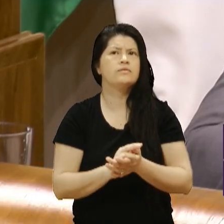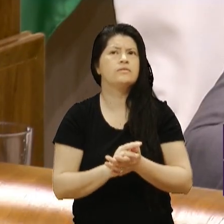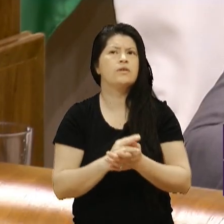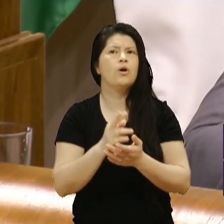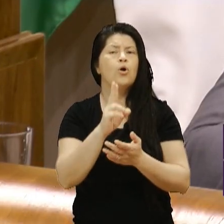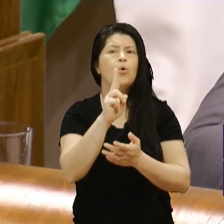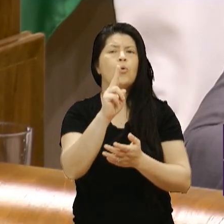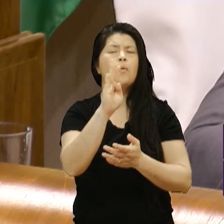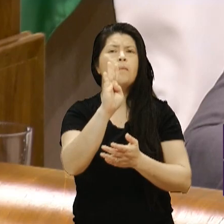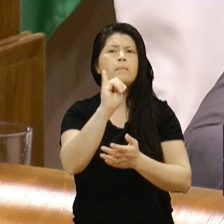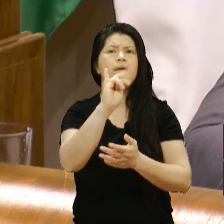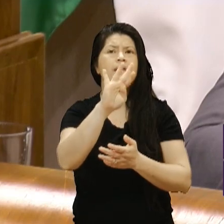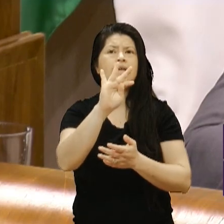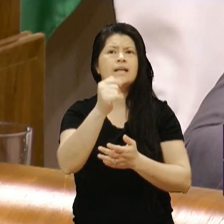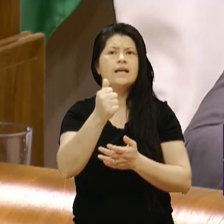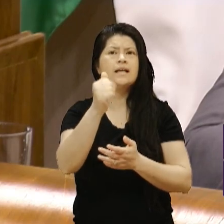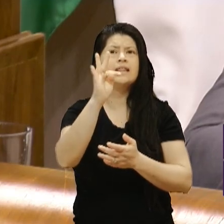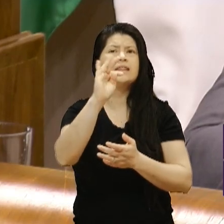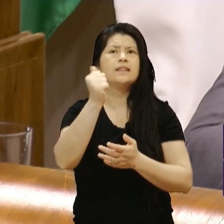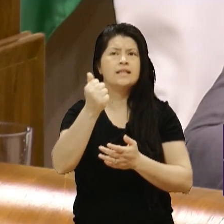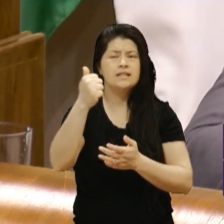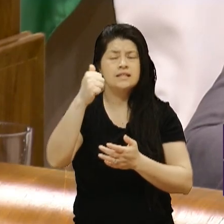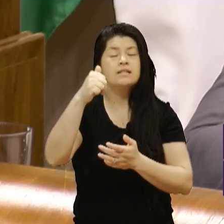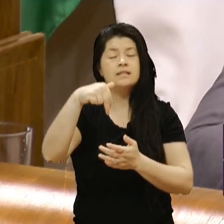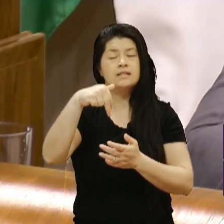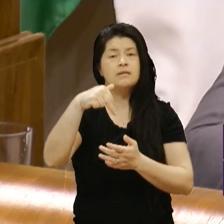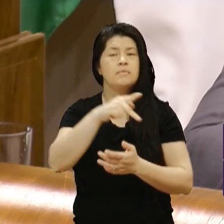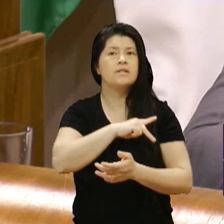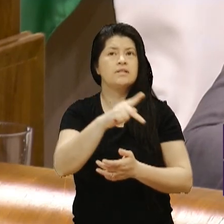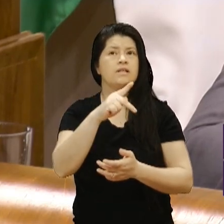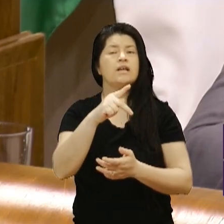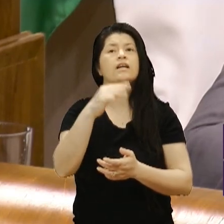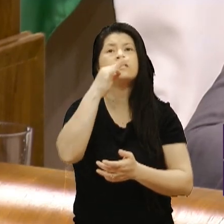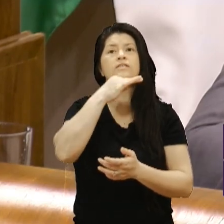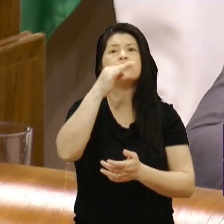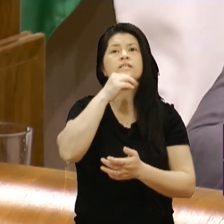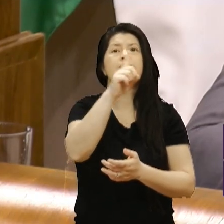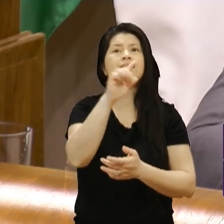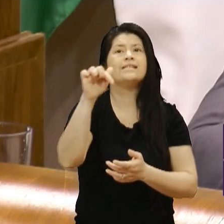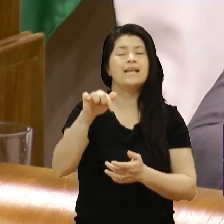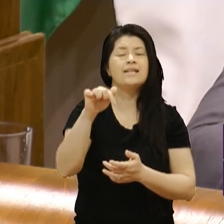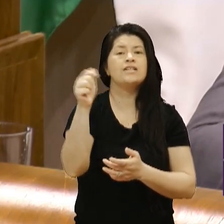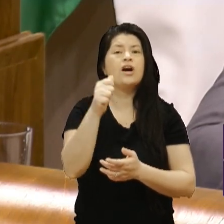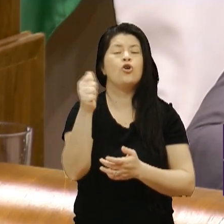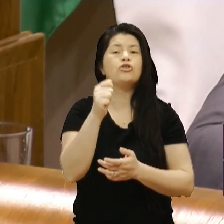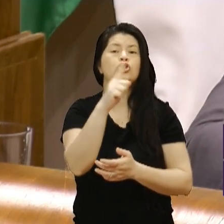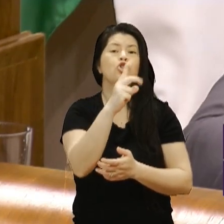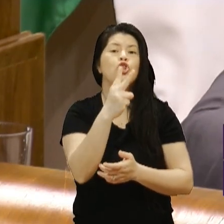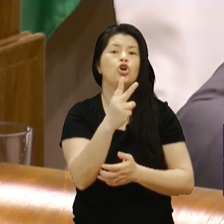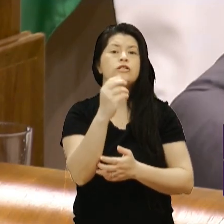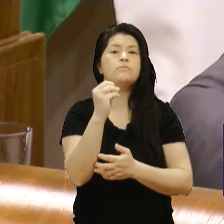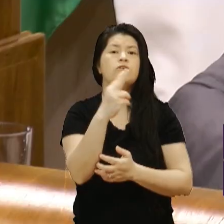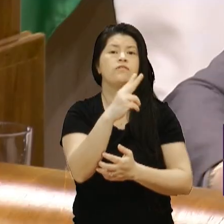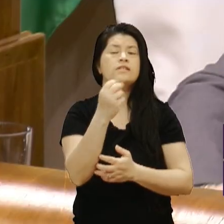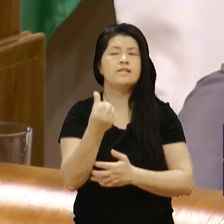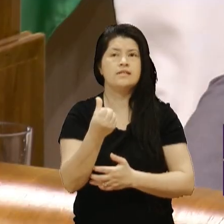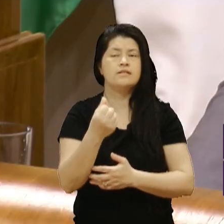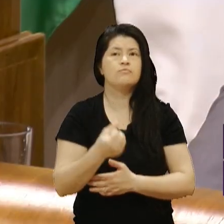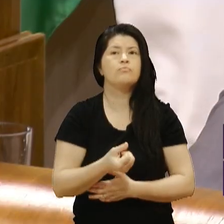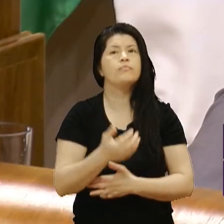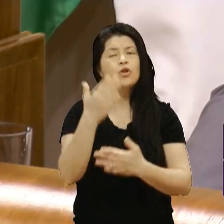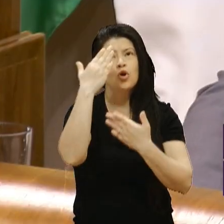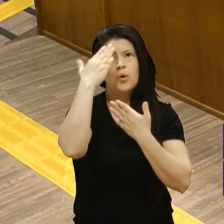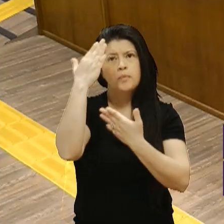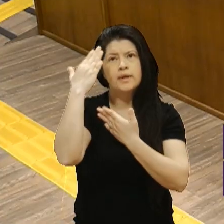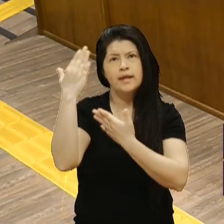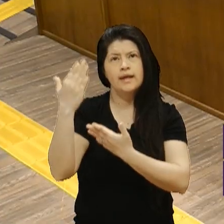Hessler, presidente da SIC Caxias, Caxias do Sul, 17 de agosto de 2026. Seria isso, presidente.